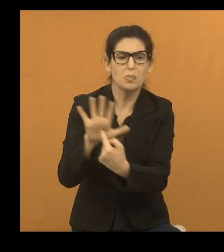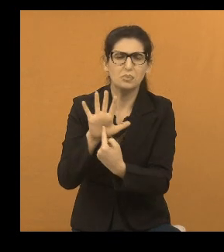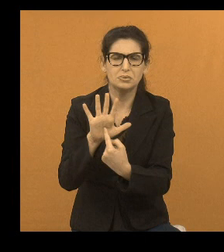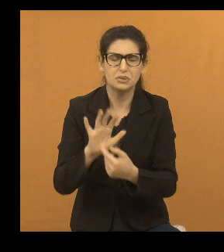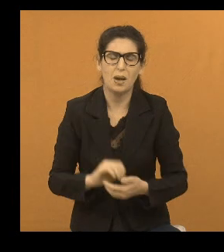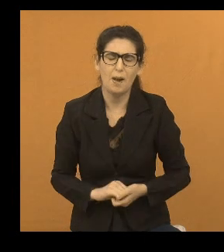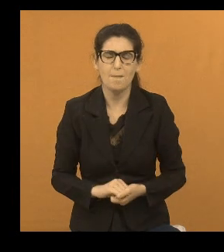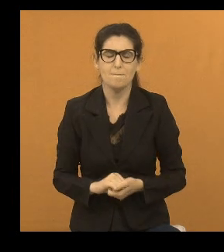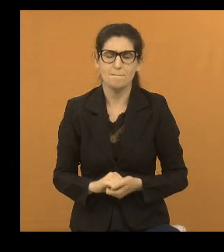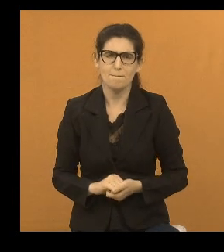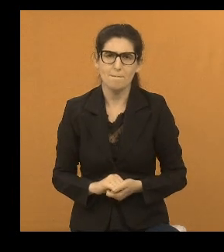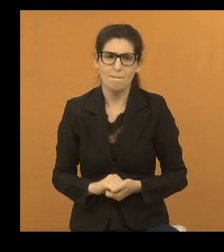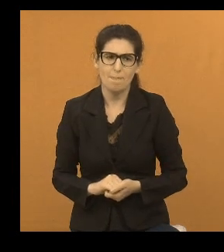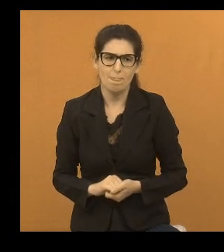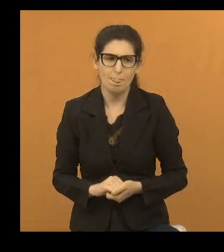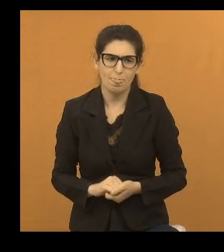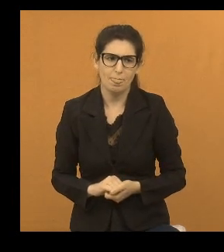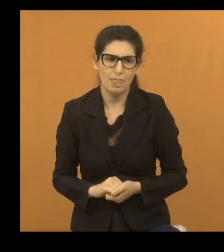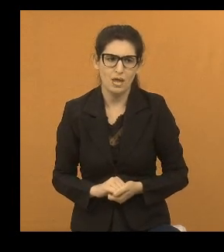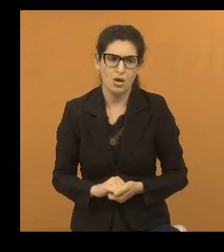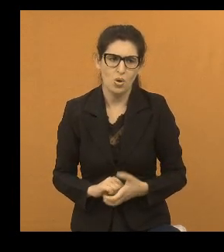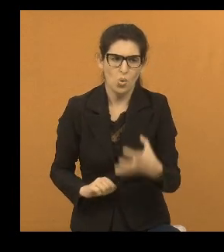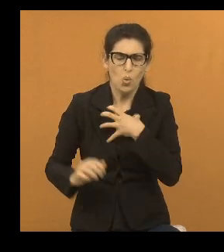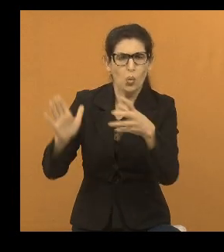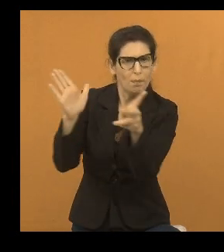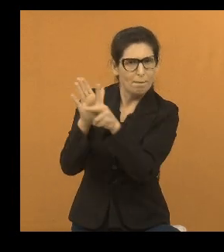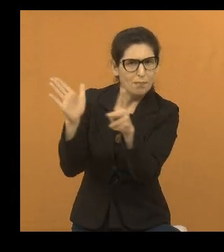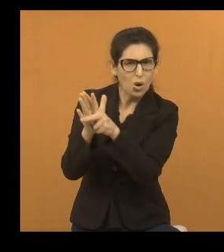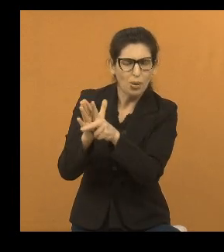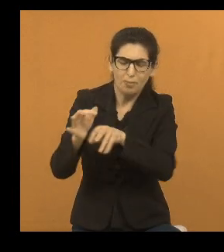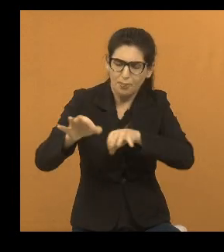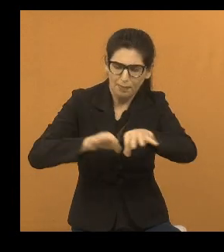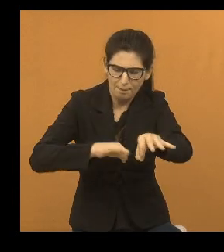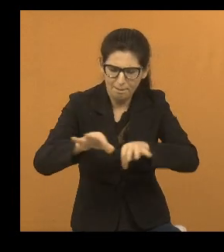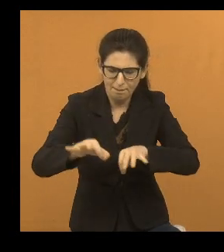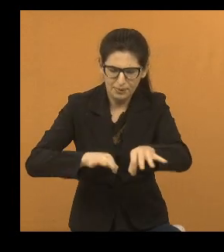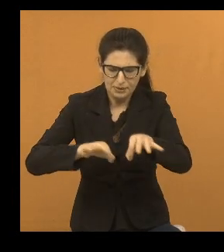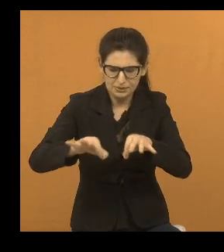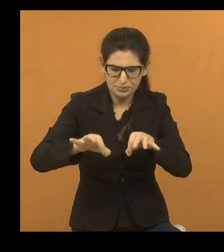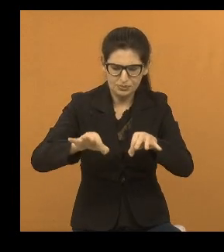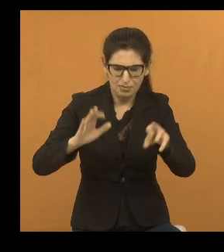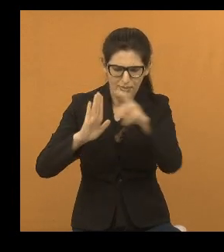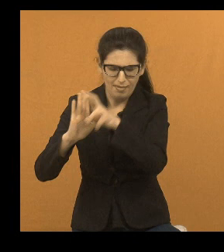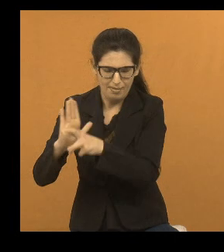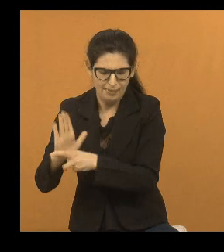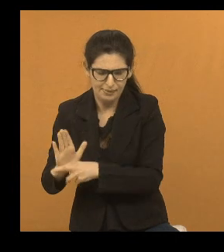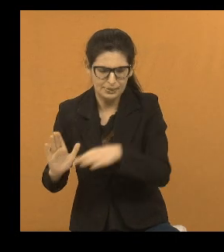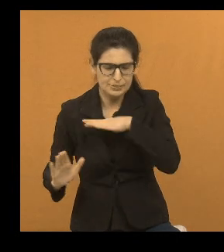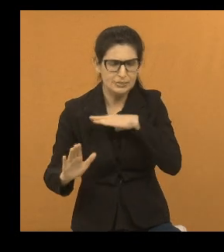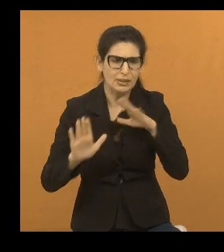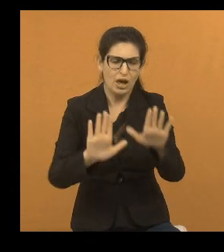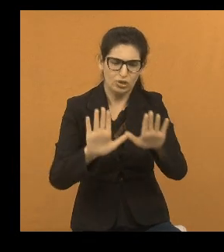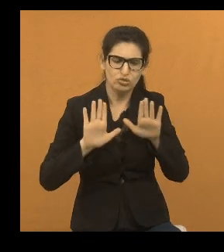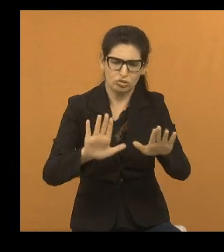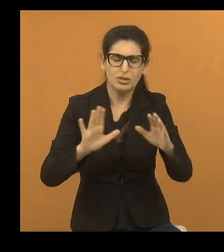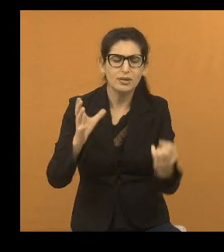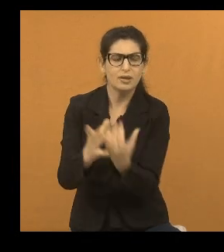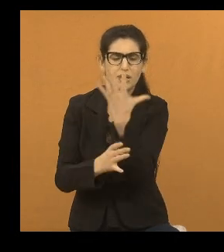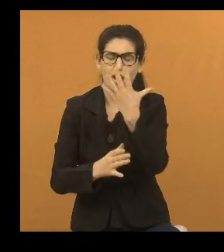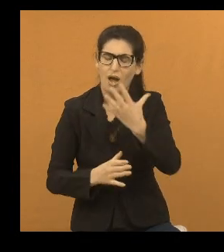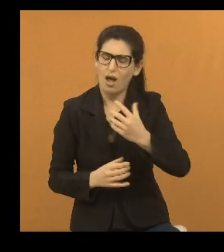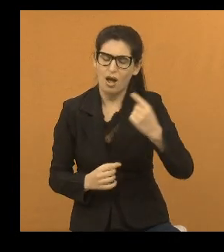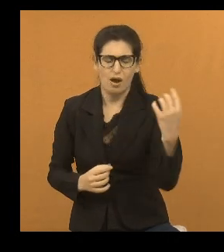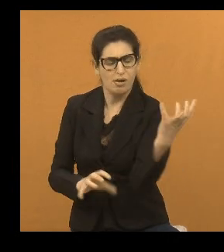mostrar uma característica do plano, que é a criação de parques